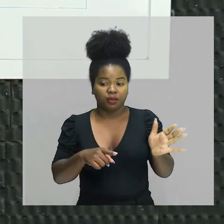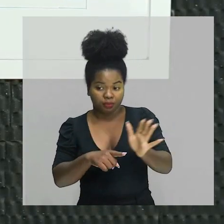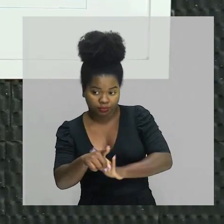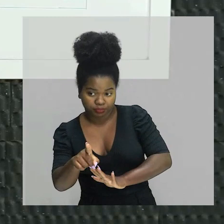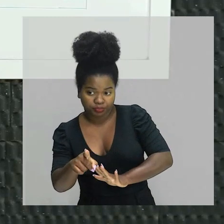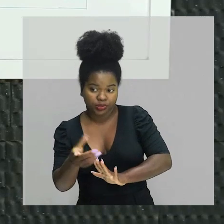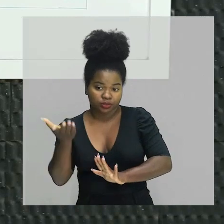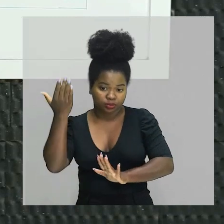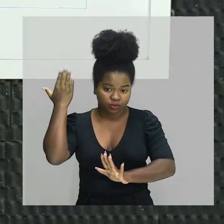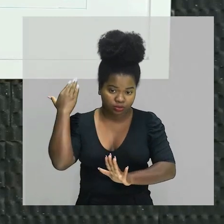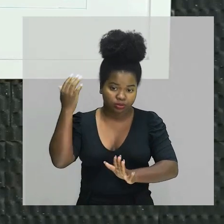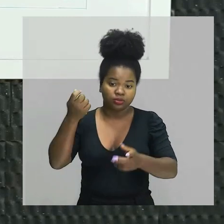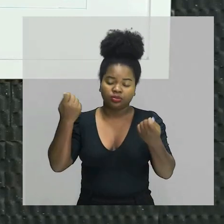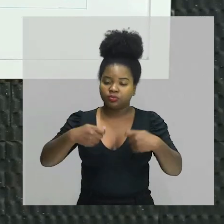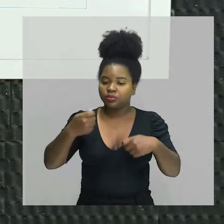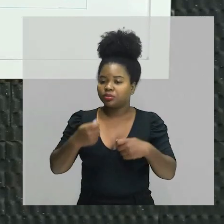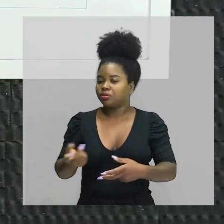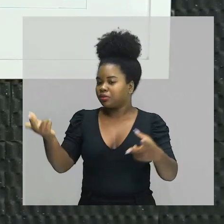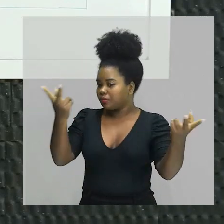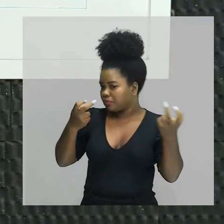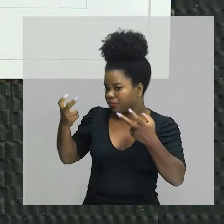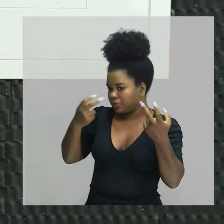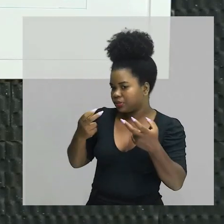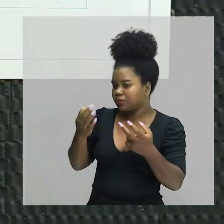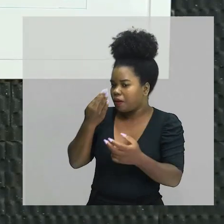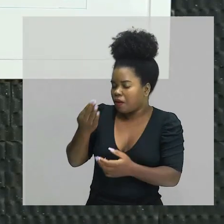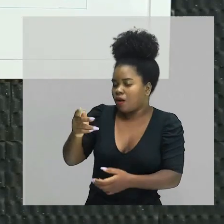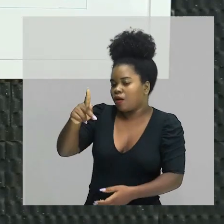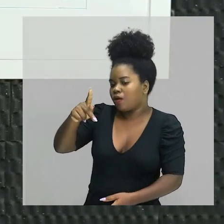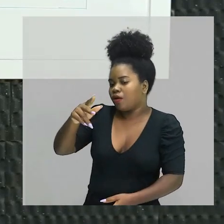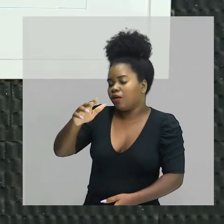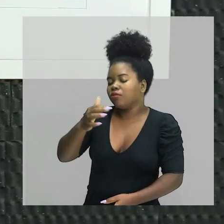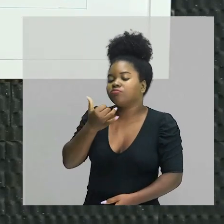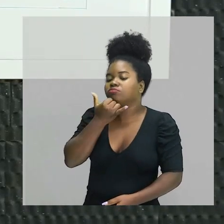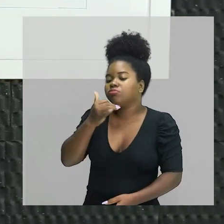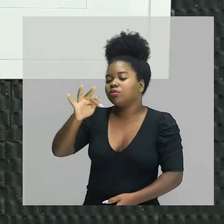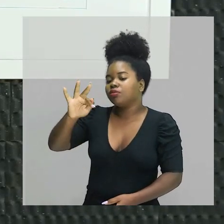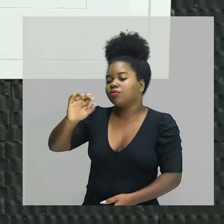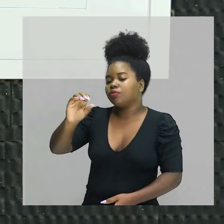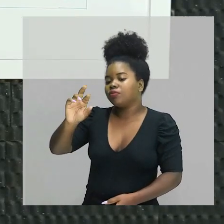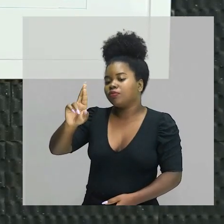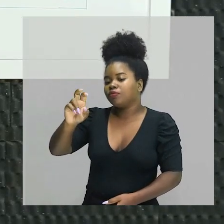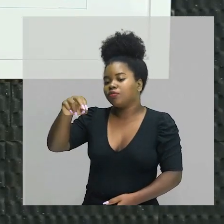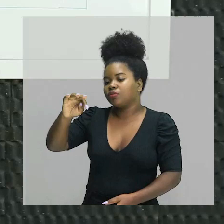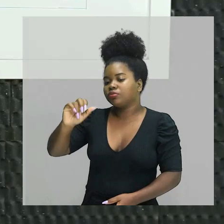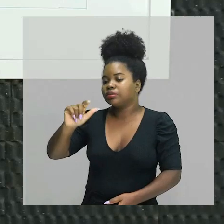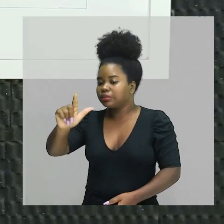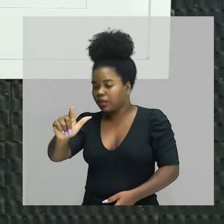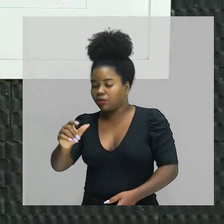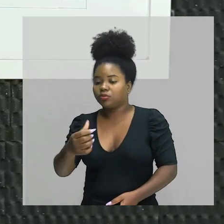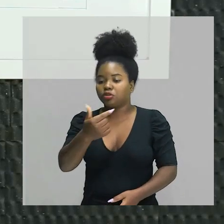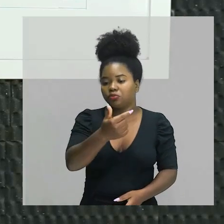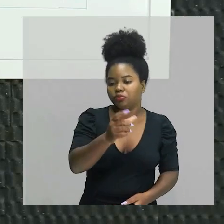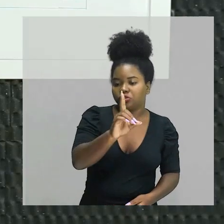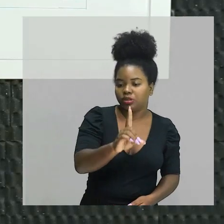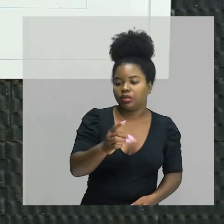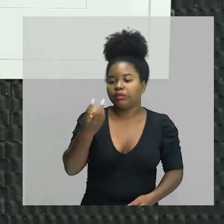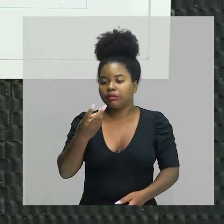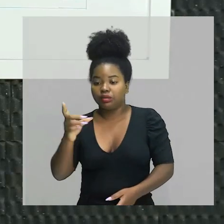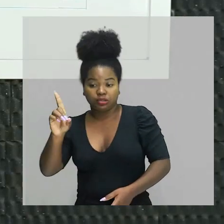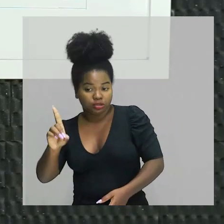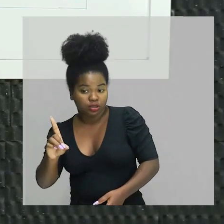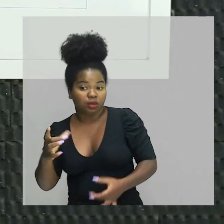que ter essa vista frontal. Tá? Então você visualizar as coisas em 3D, até em 2D, é uma